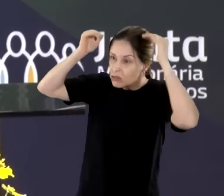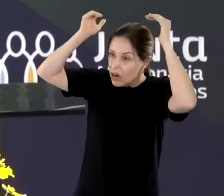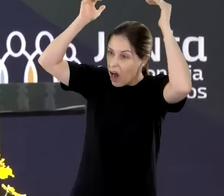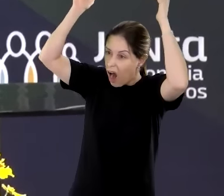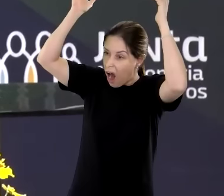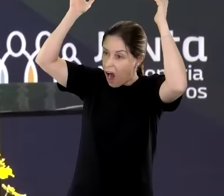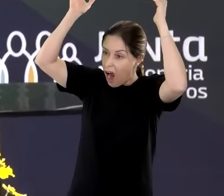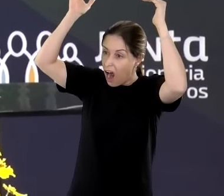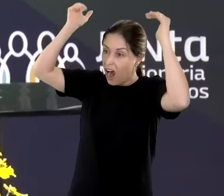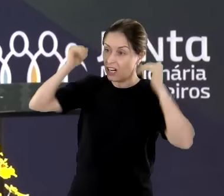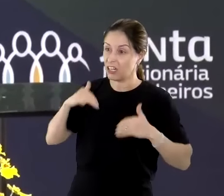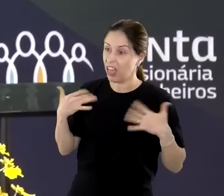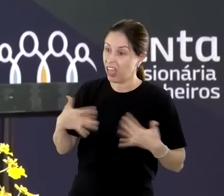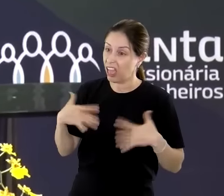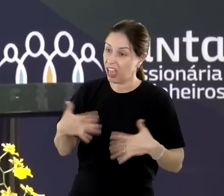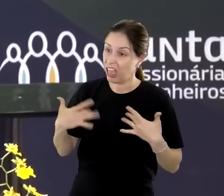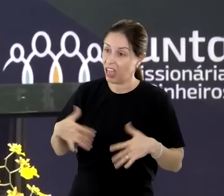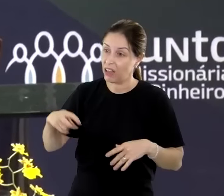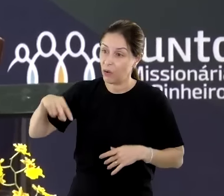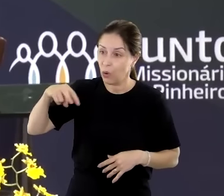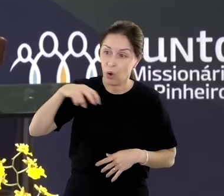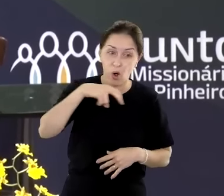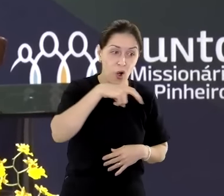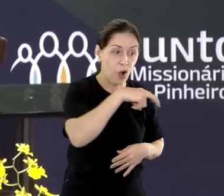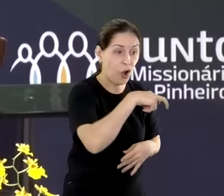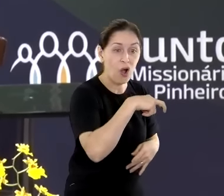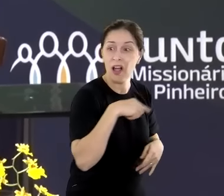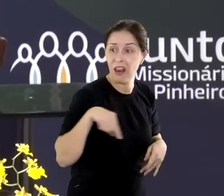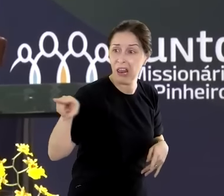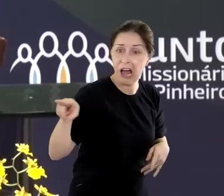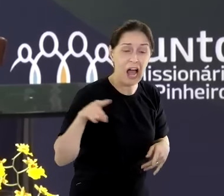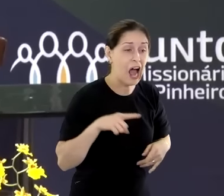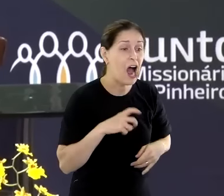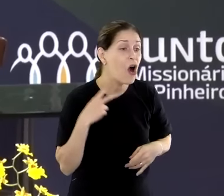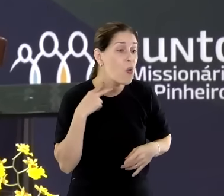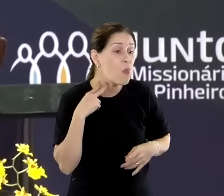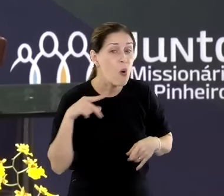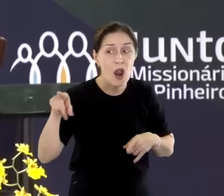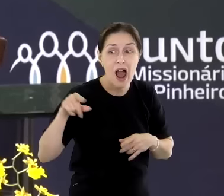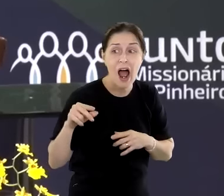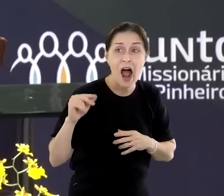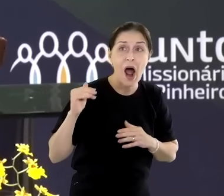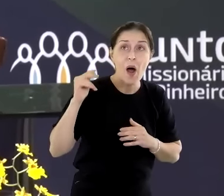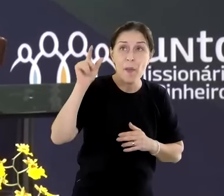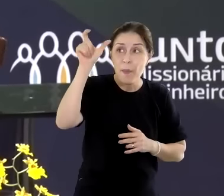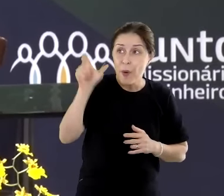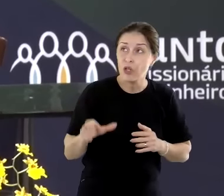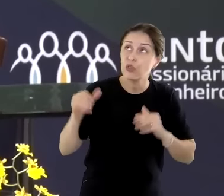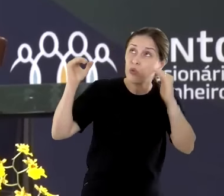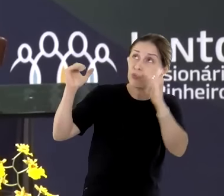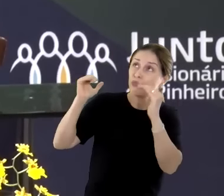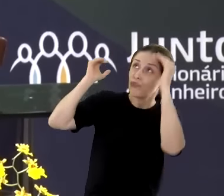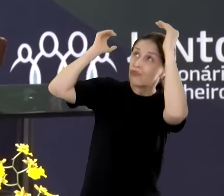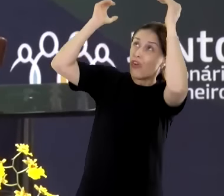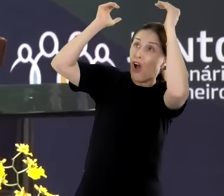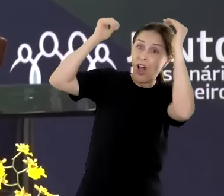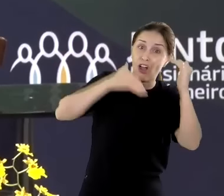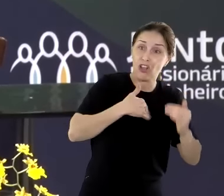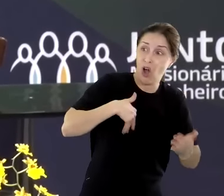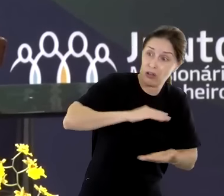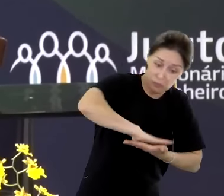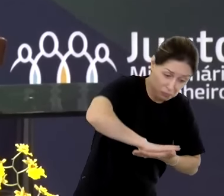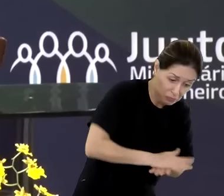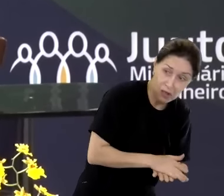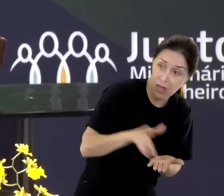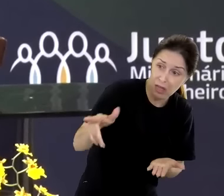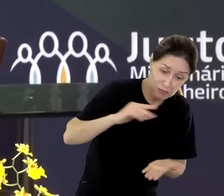Aliás, nós somos gafanhotos aos nossos próprios olhos. Nós não somos nada, eles são tudo. Nós somos pequenos, eles são grandes. Nós somos fracos,